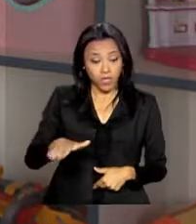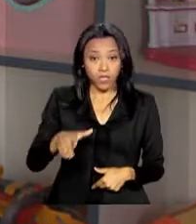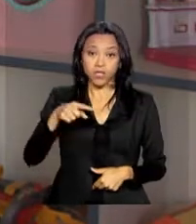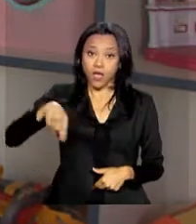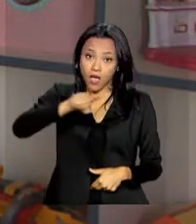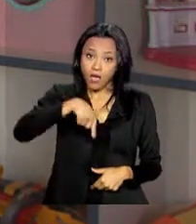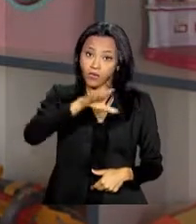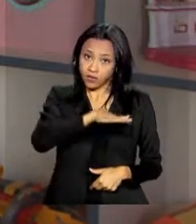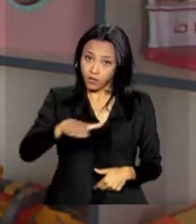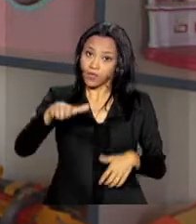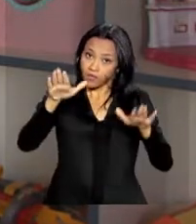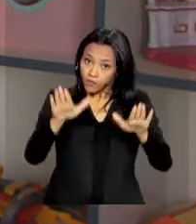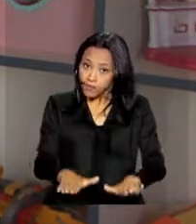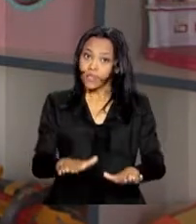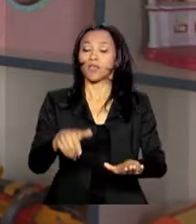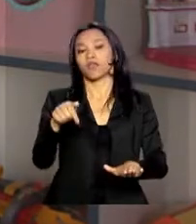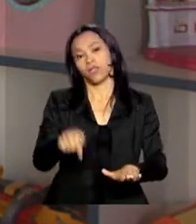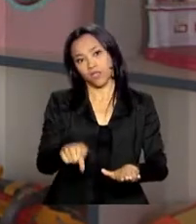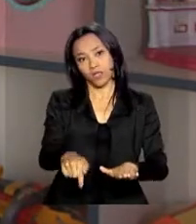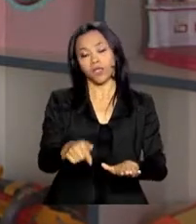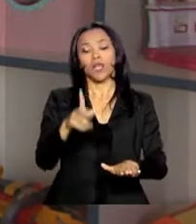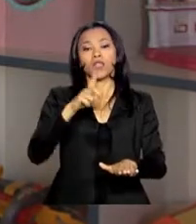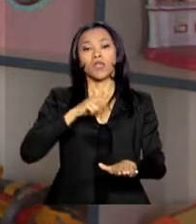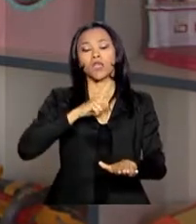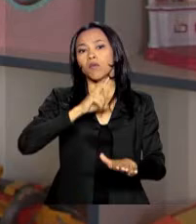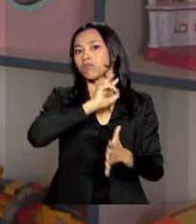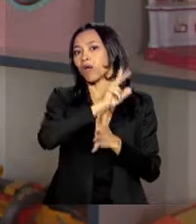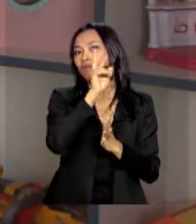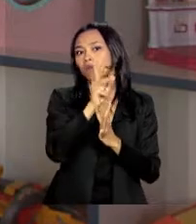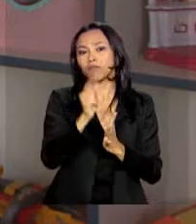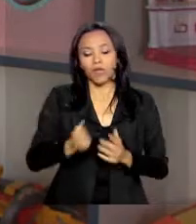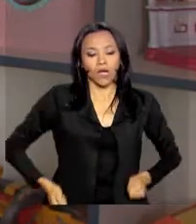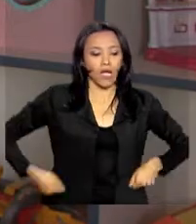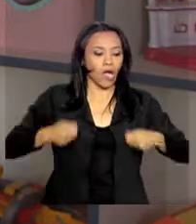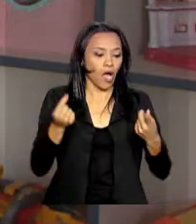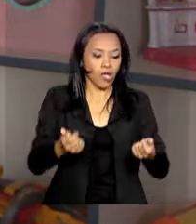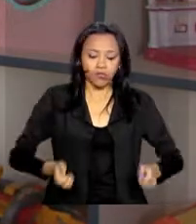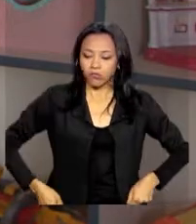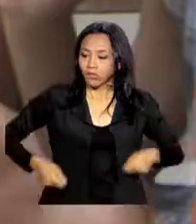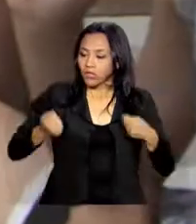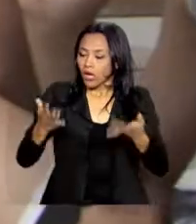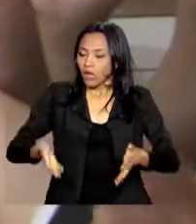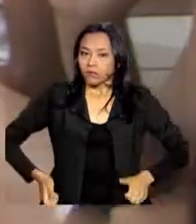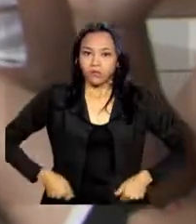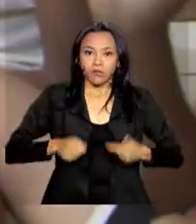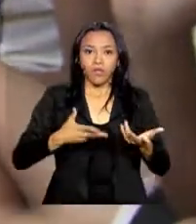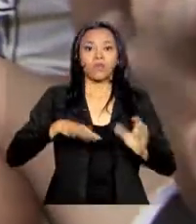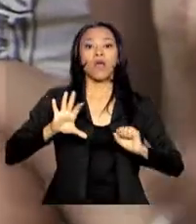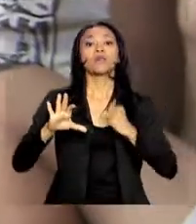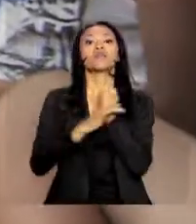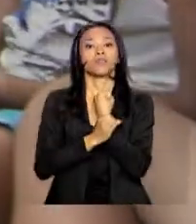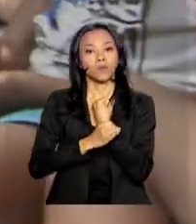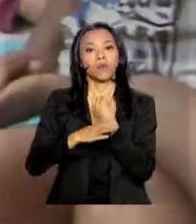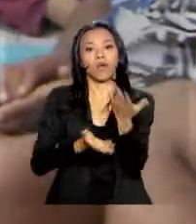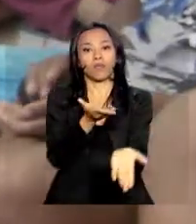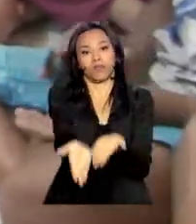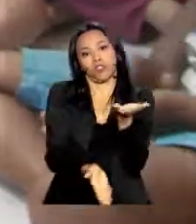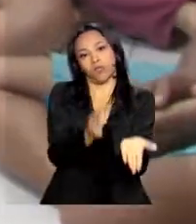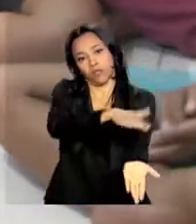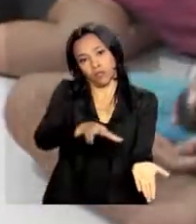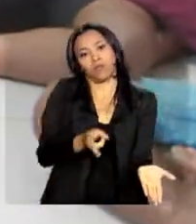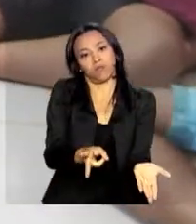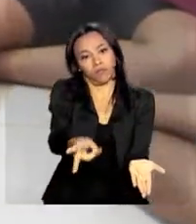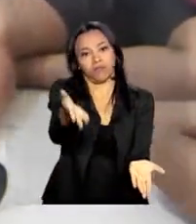projeto tempo inteiro então se nós temos uma série de despesas fixas é para garantir um serviço continuado